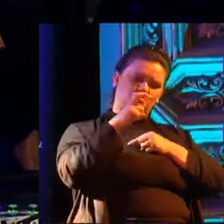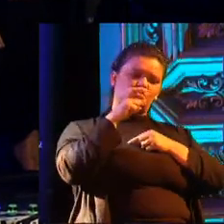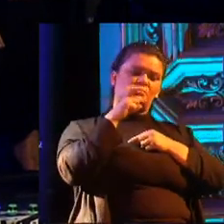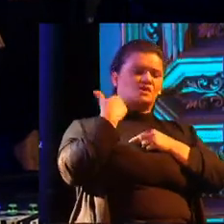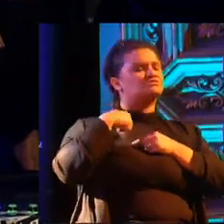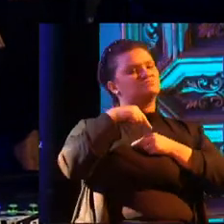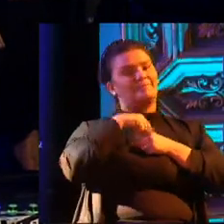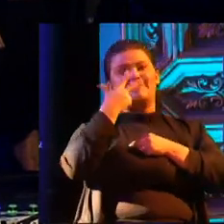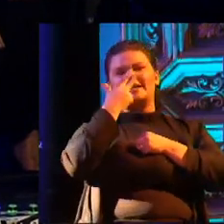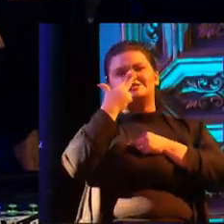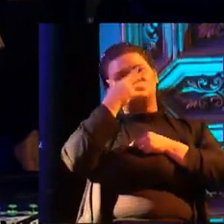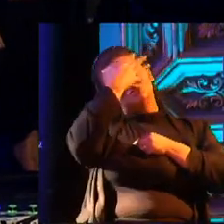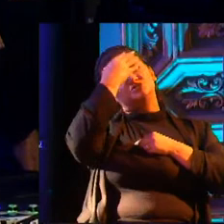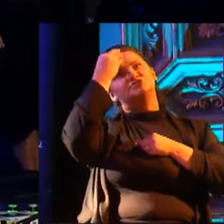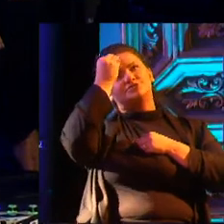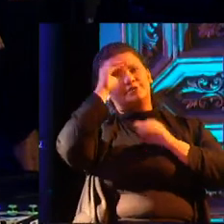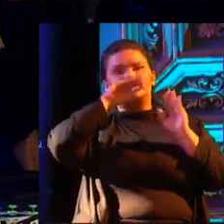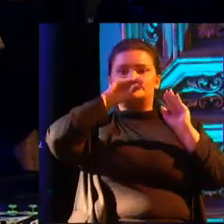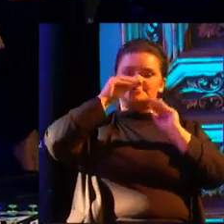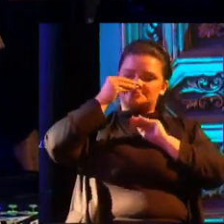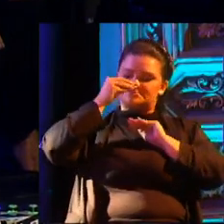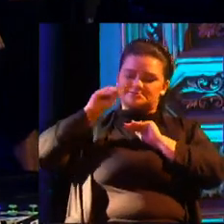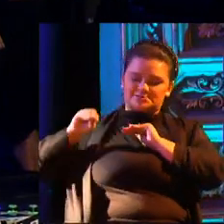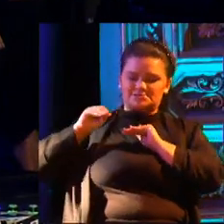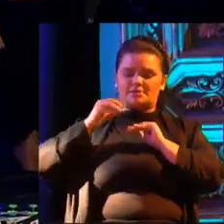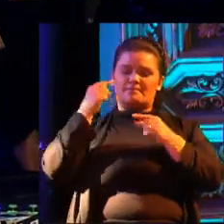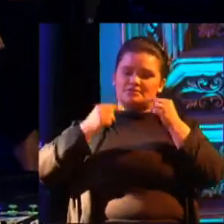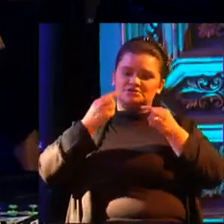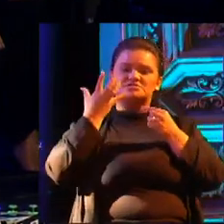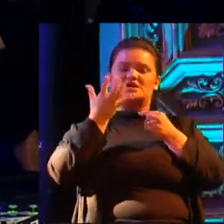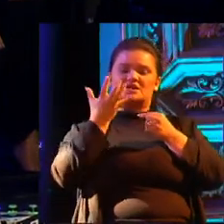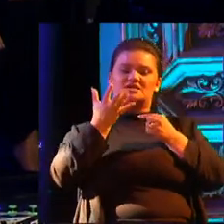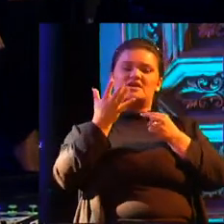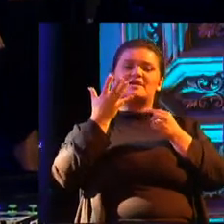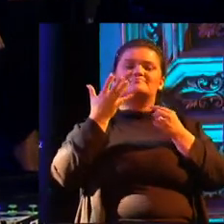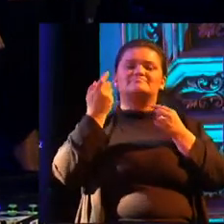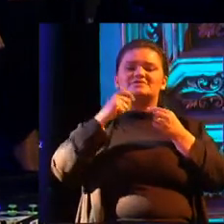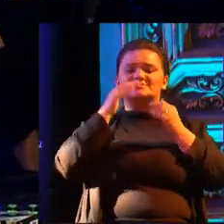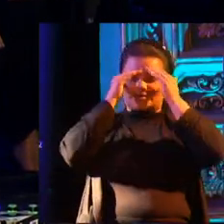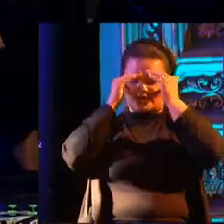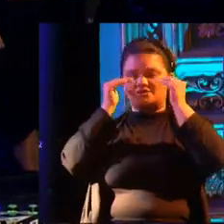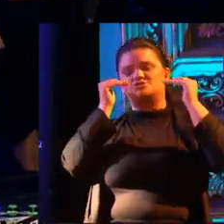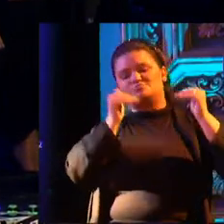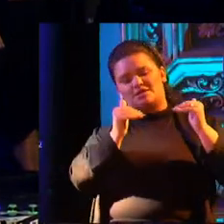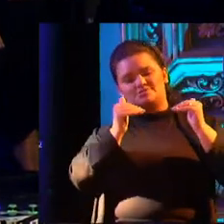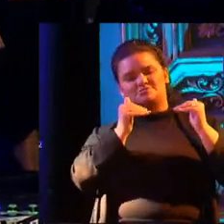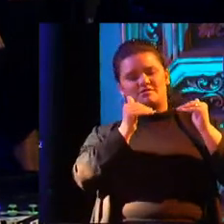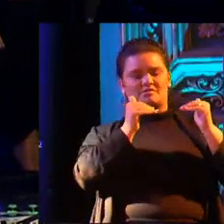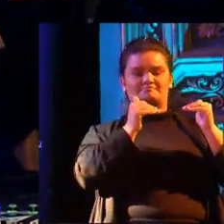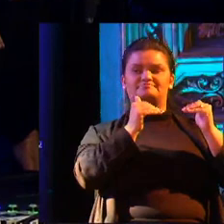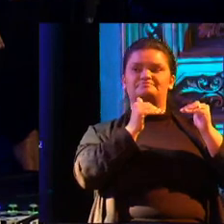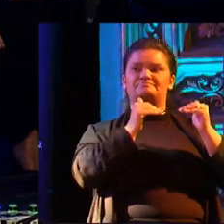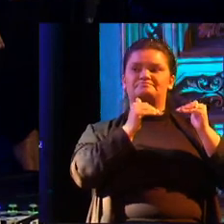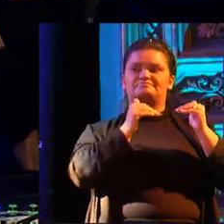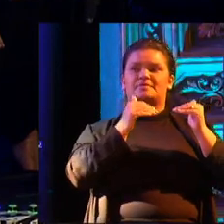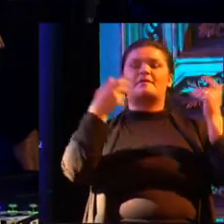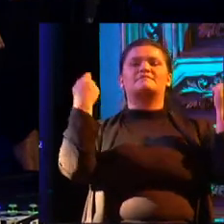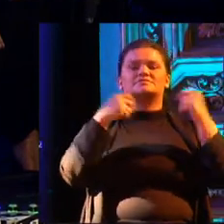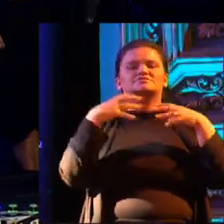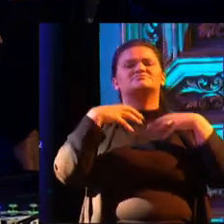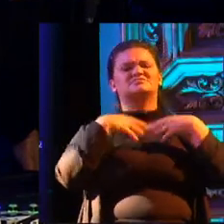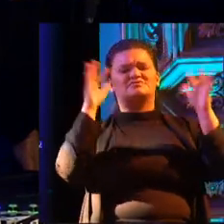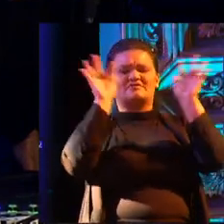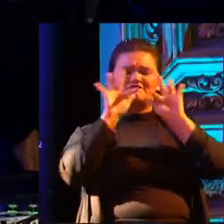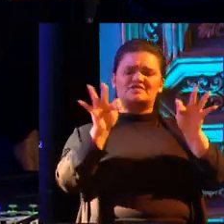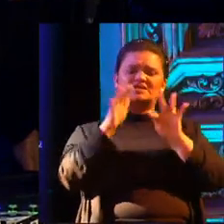tem esquecido que a política que a gente quer é a política que dê dignidade aos mestres, entendeu? Eu fico muito feliz de ver